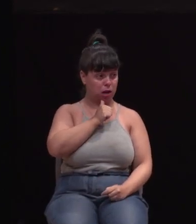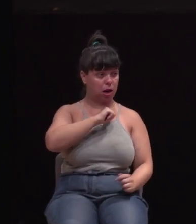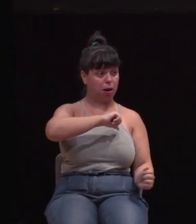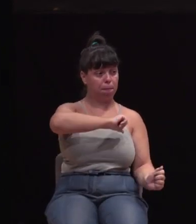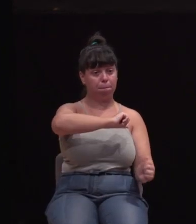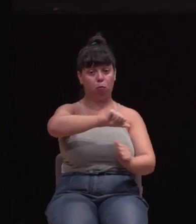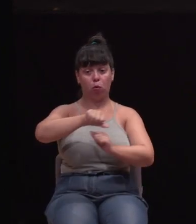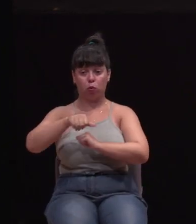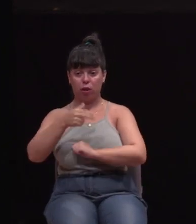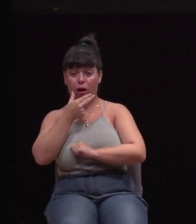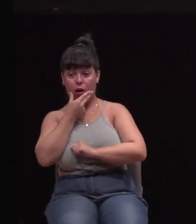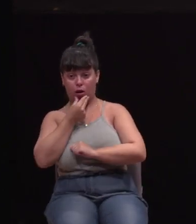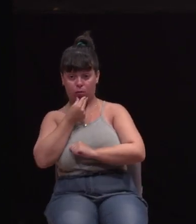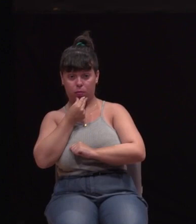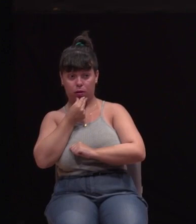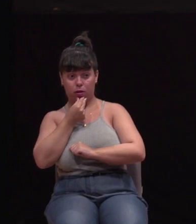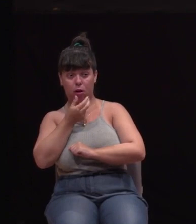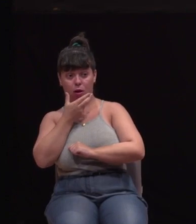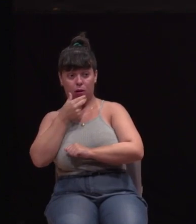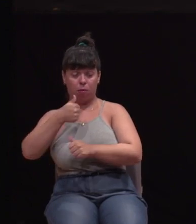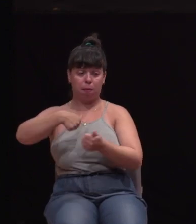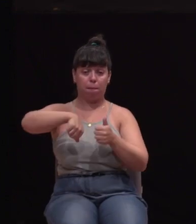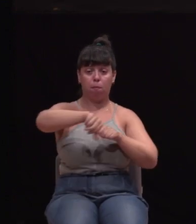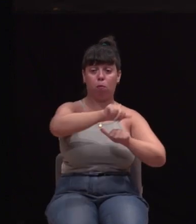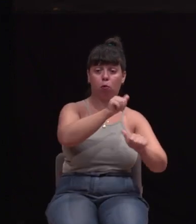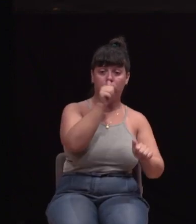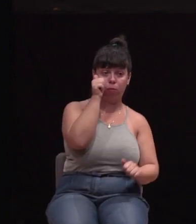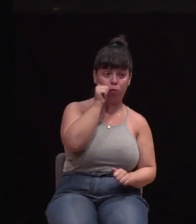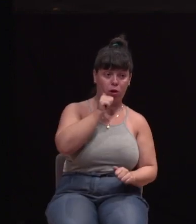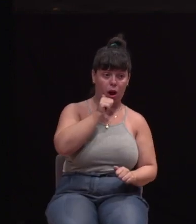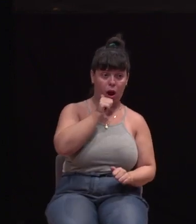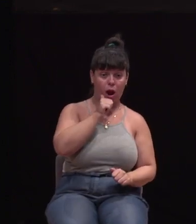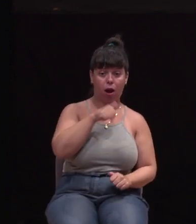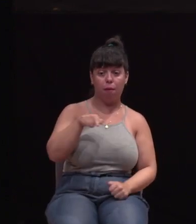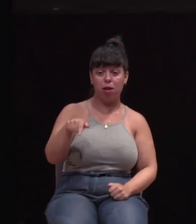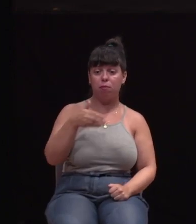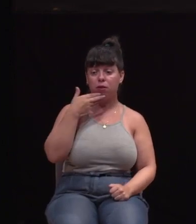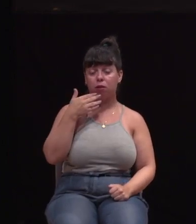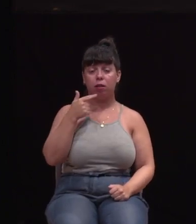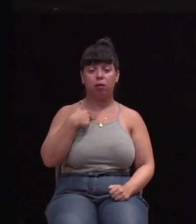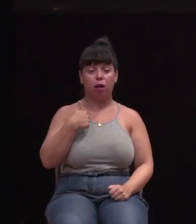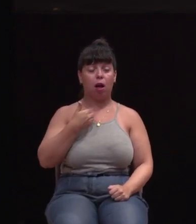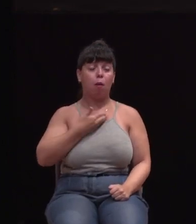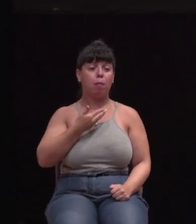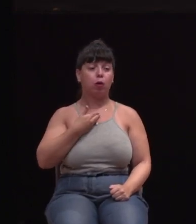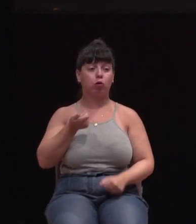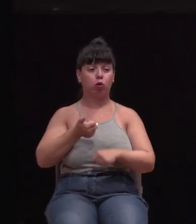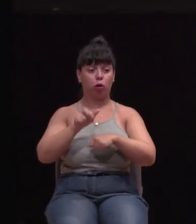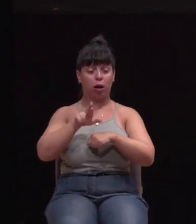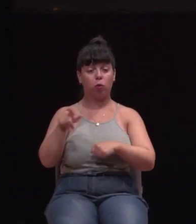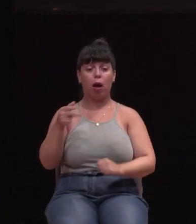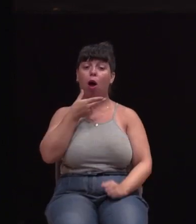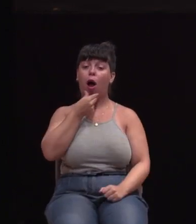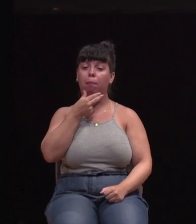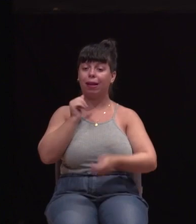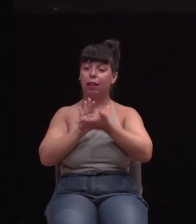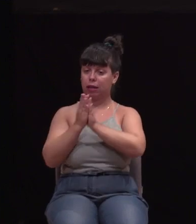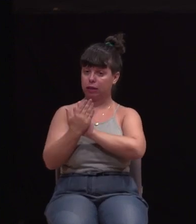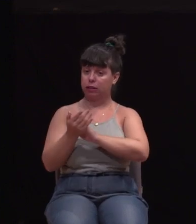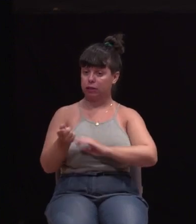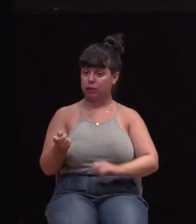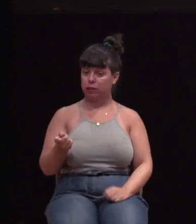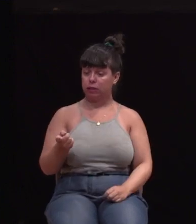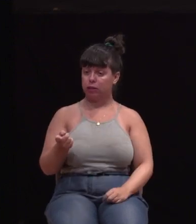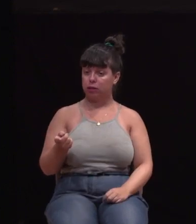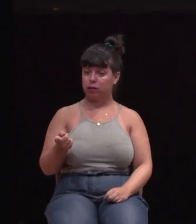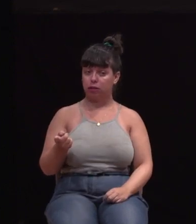que o movimento ao contrário. Então, eu tenho um colega de doutorado, que ele é um homem trans, mas